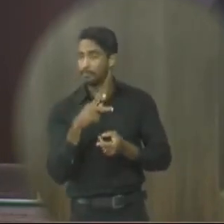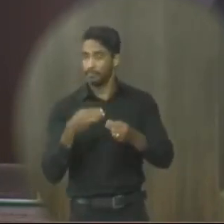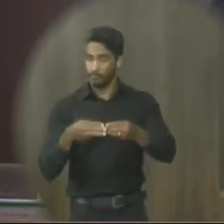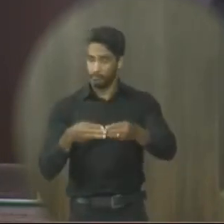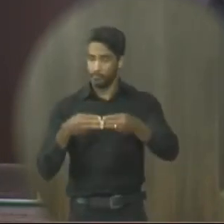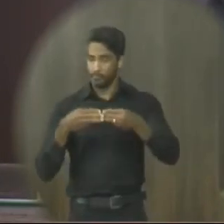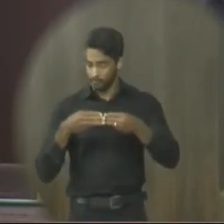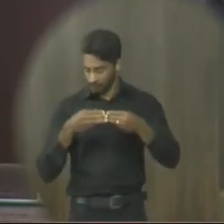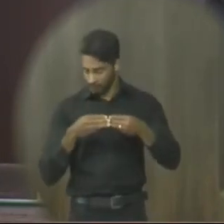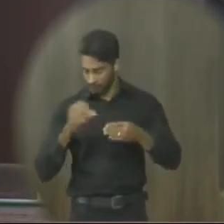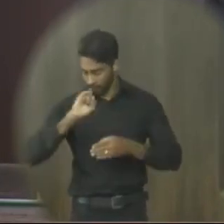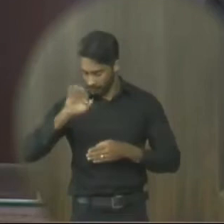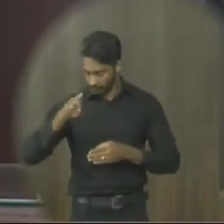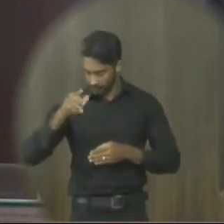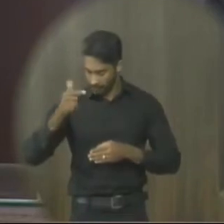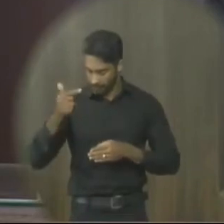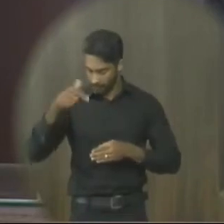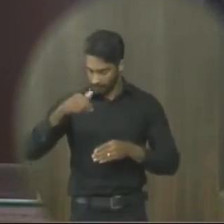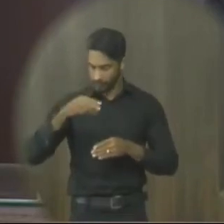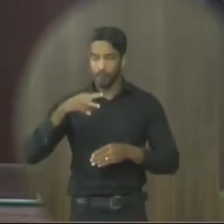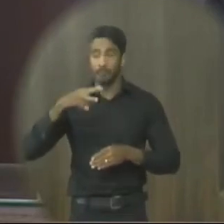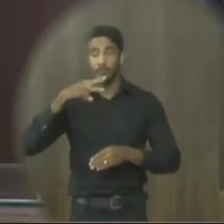moção. Janaúba